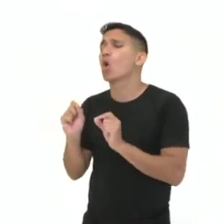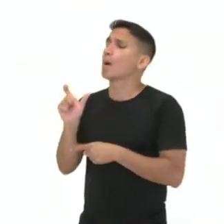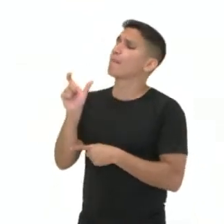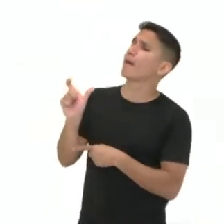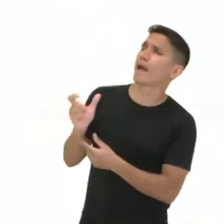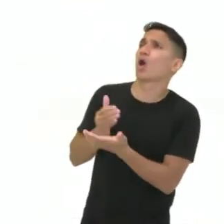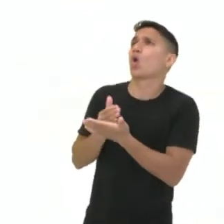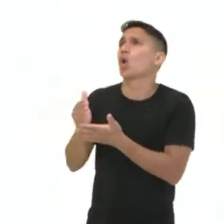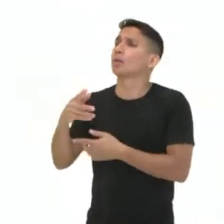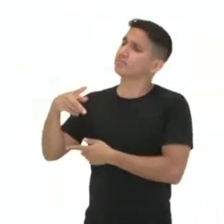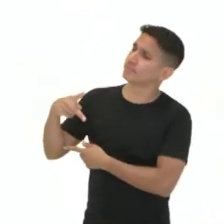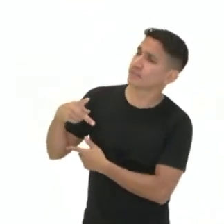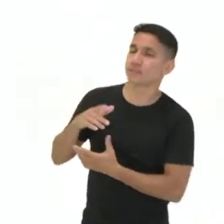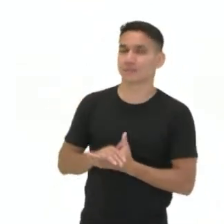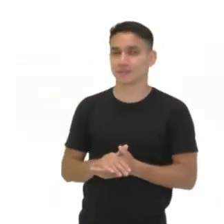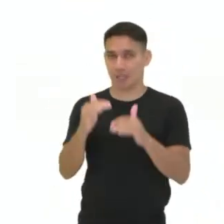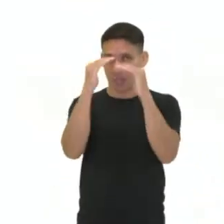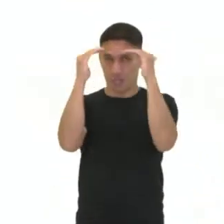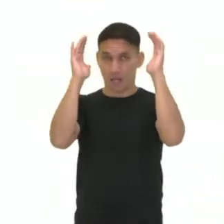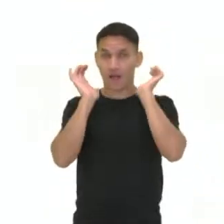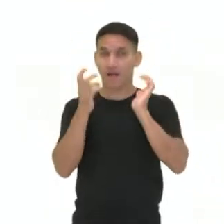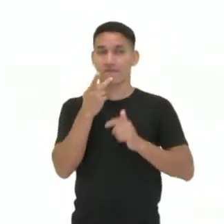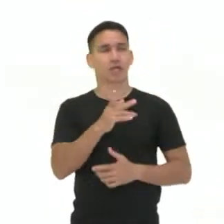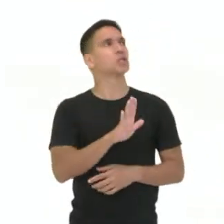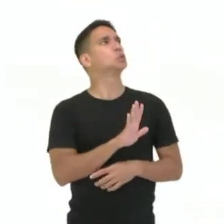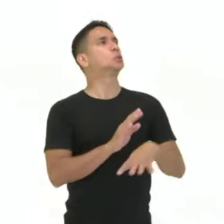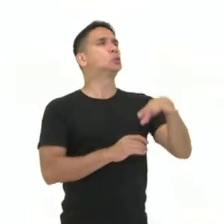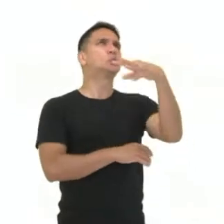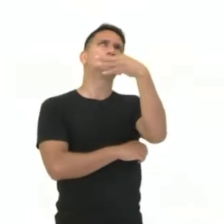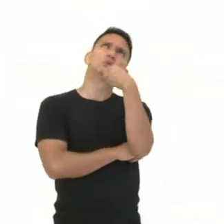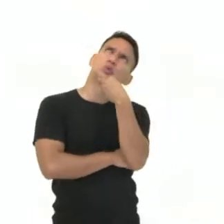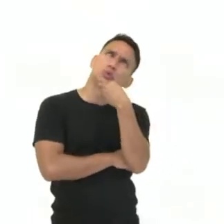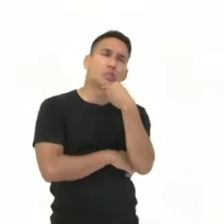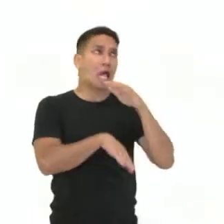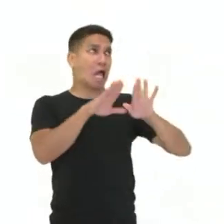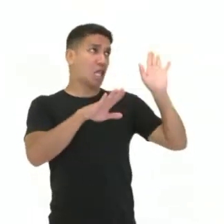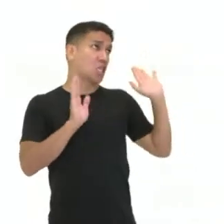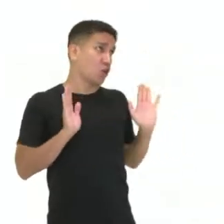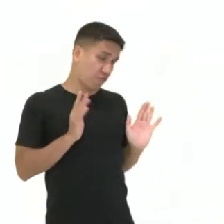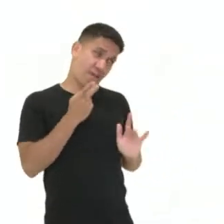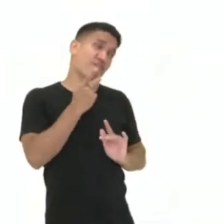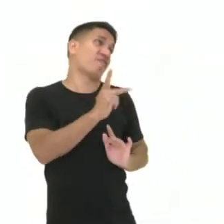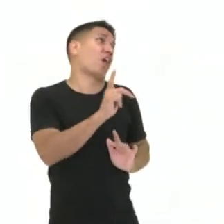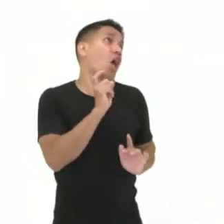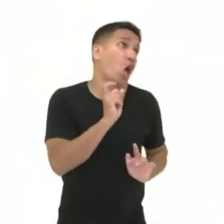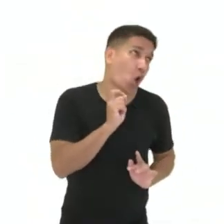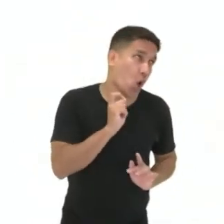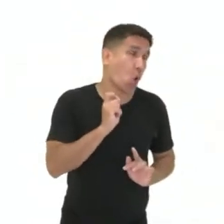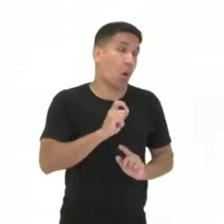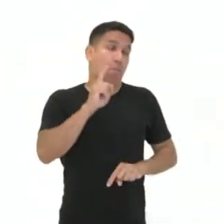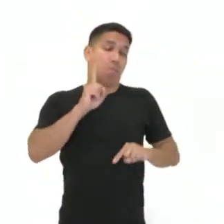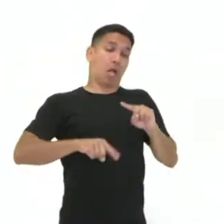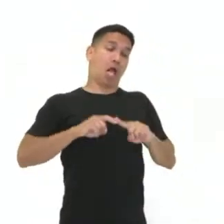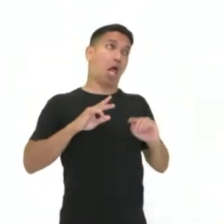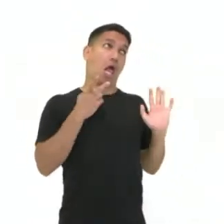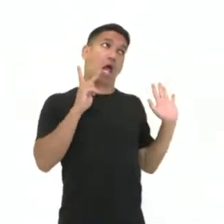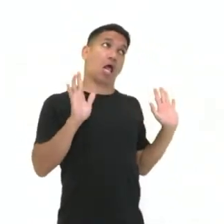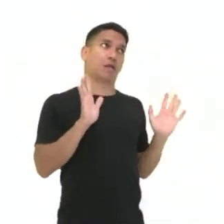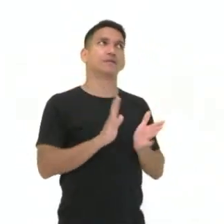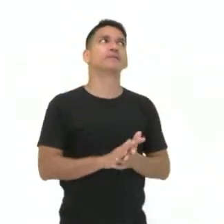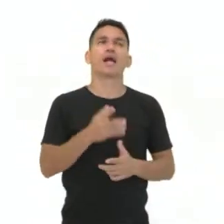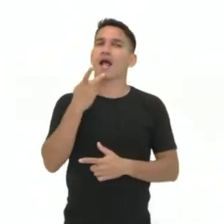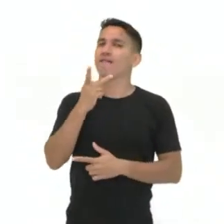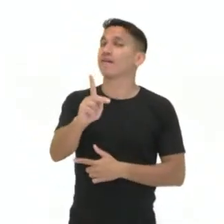comece com P. A Mafalda diz, vai ver que ele vai falar aquele palavrão. E ele